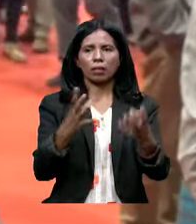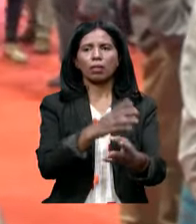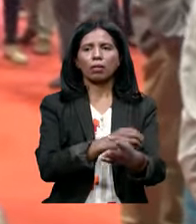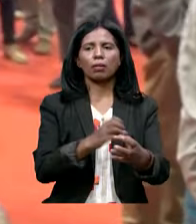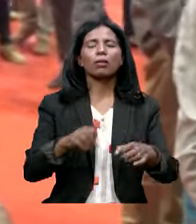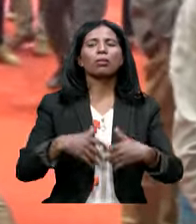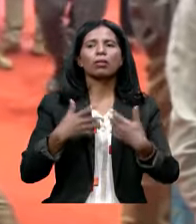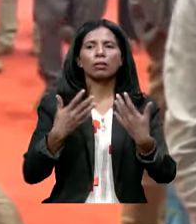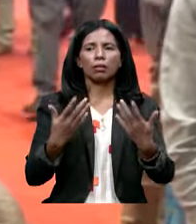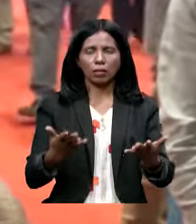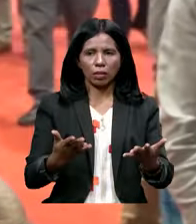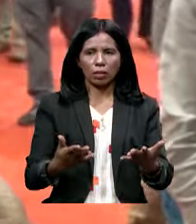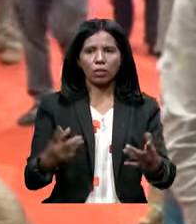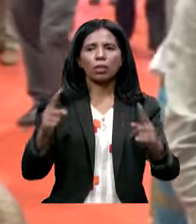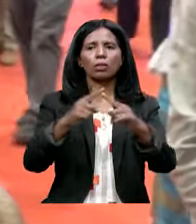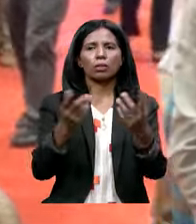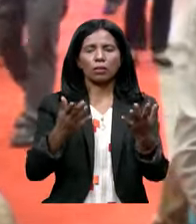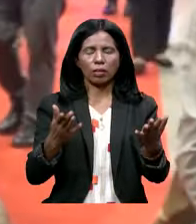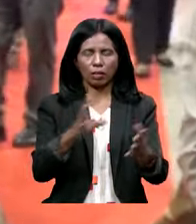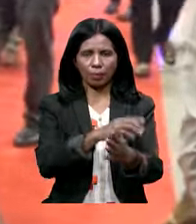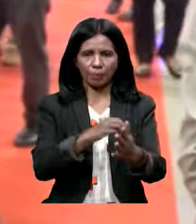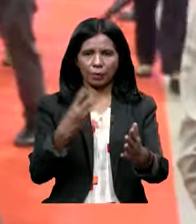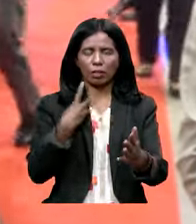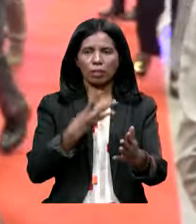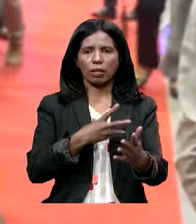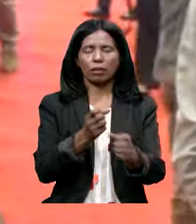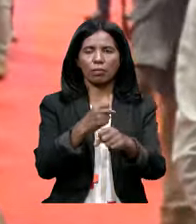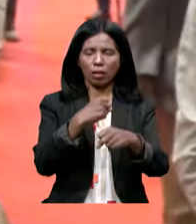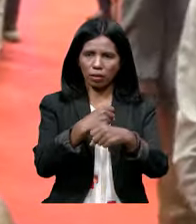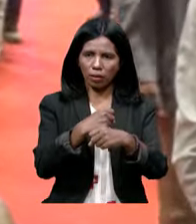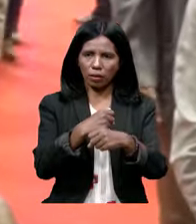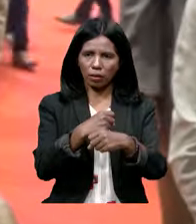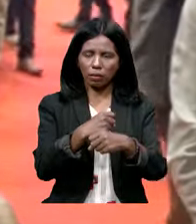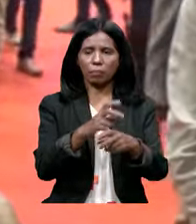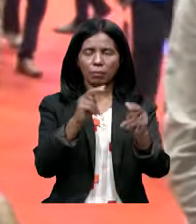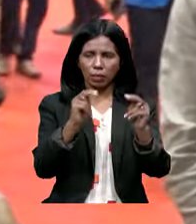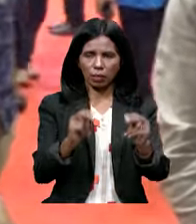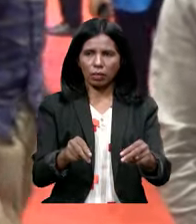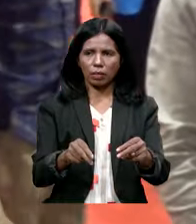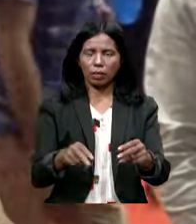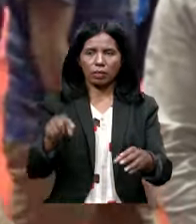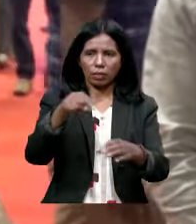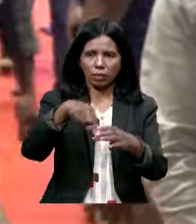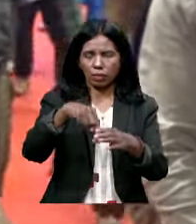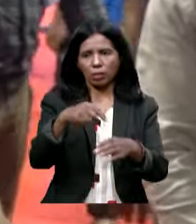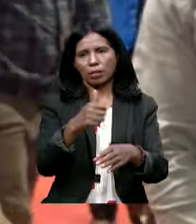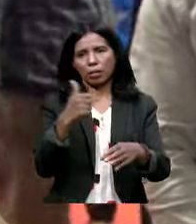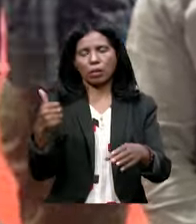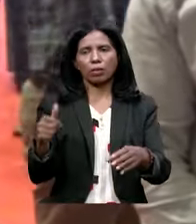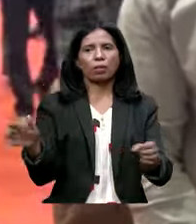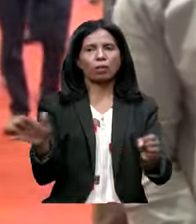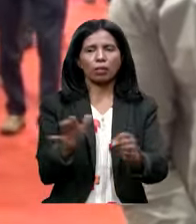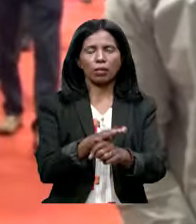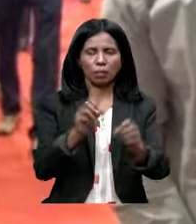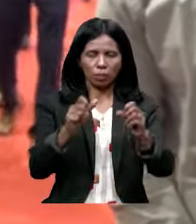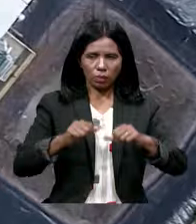kanusa ni volumene to hene be comercialmente nia bele produzca nia especia tan perfuração selo para ti bele complementa ou de bele